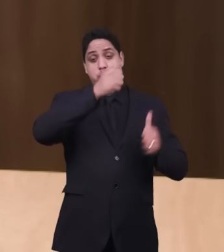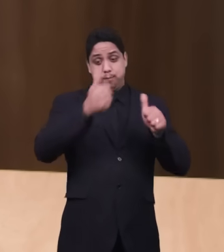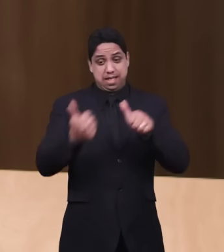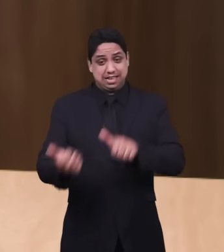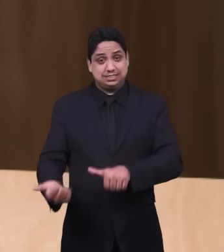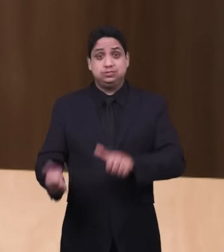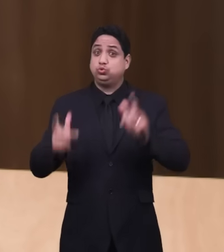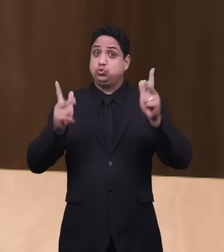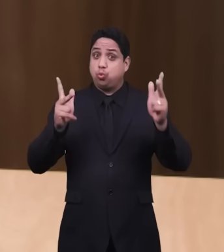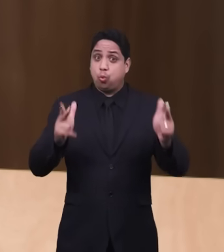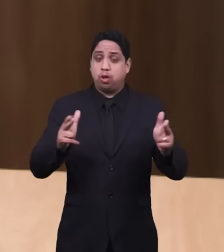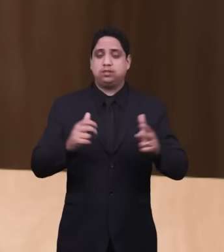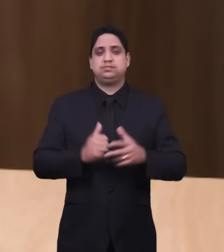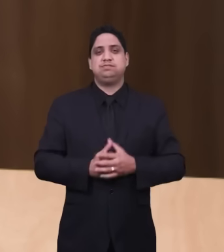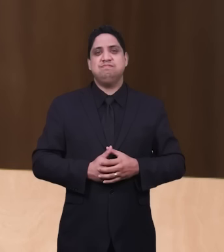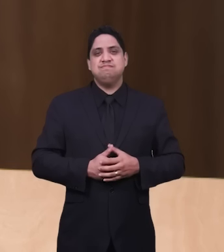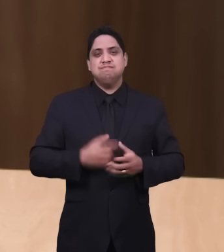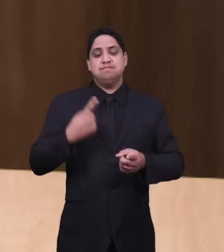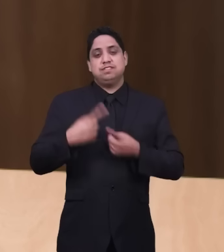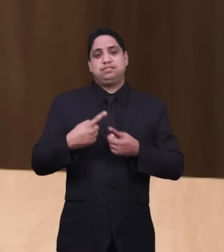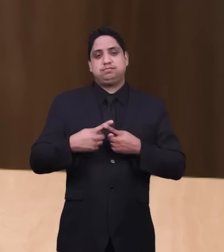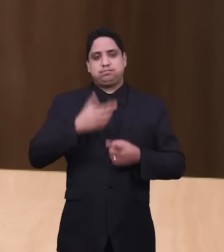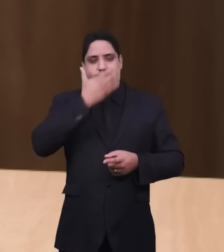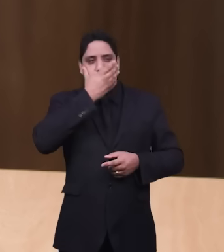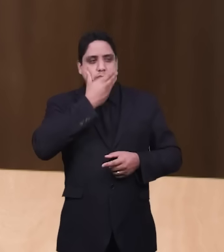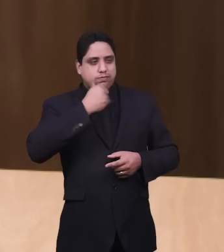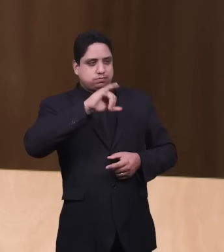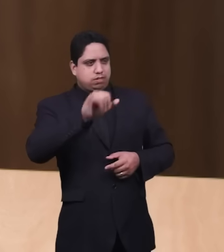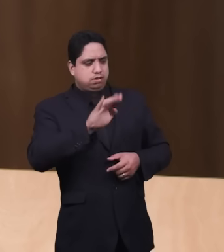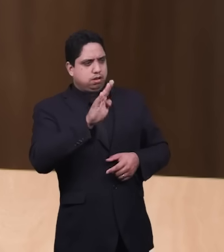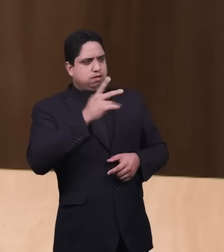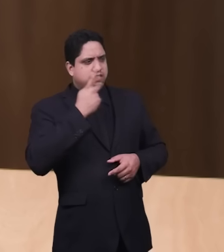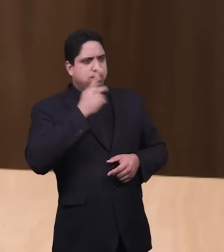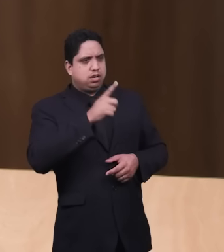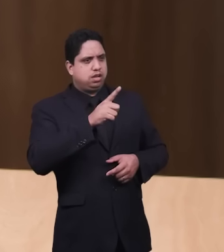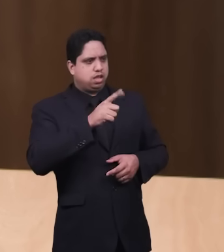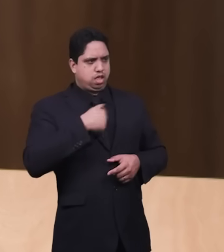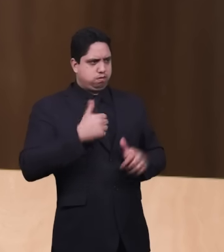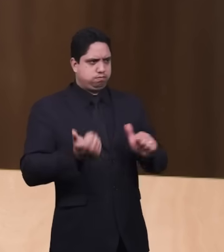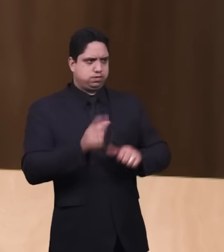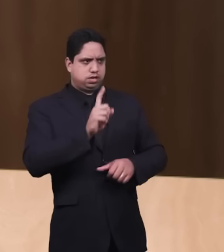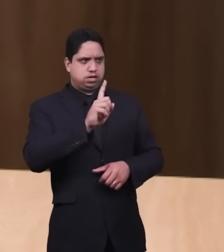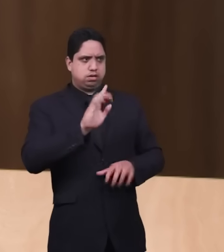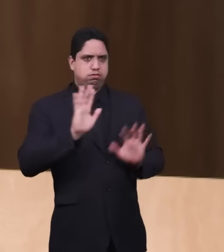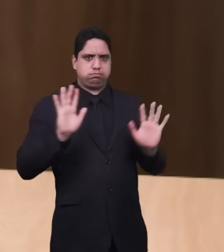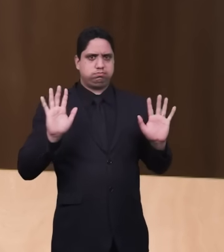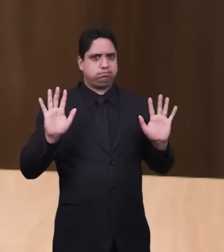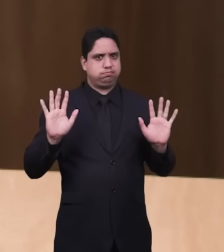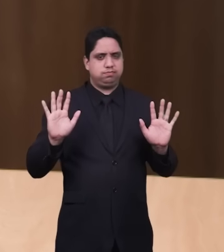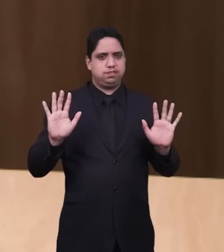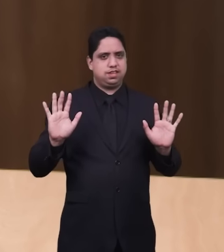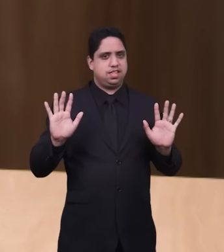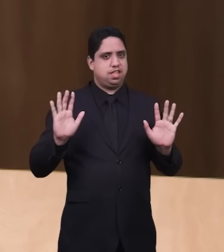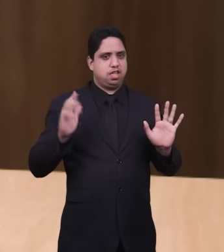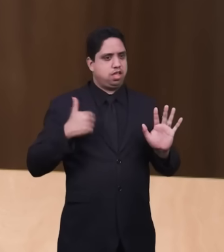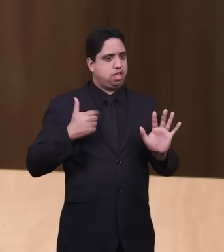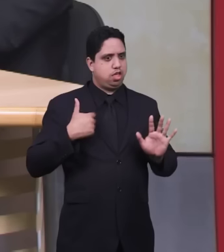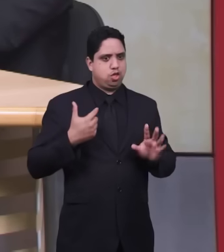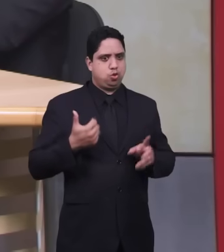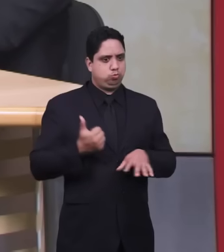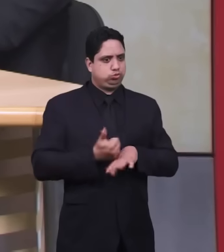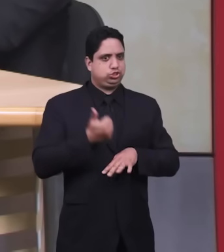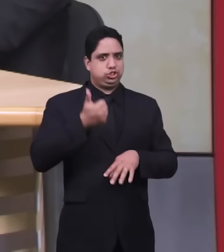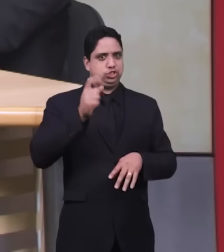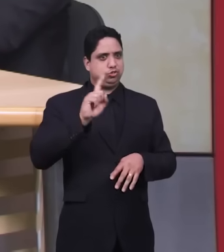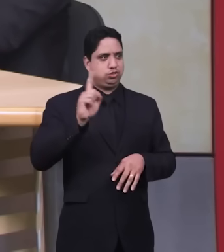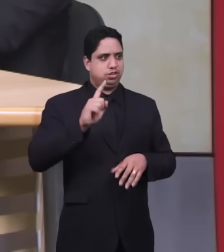coisa. Porque João, quando viu Jesus, João disse, não, eu não vou te batizar, não. É muito pesado para mim. Não, você